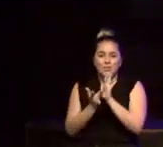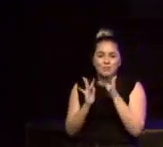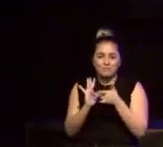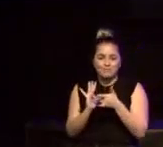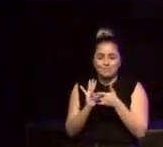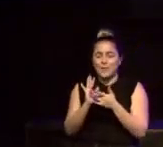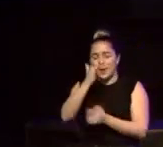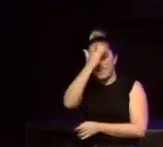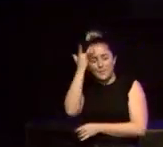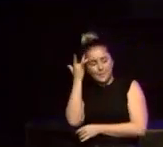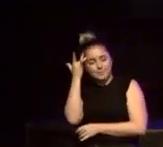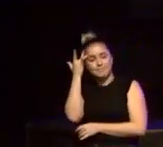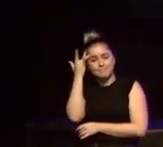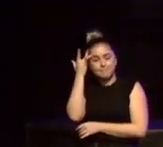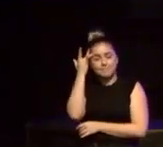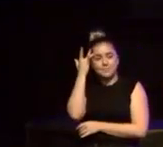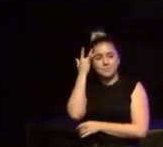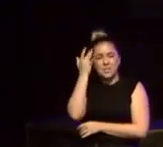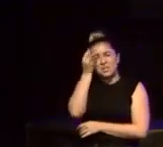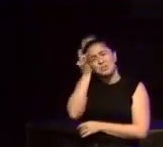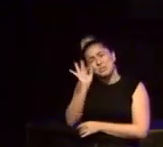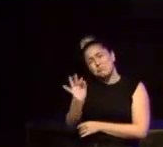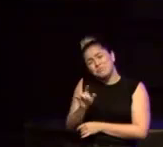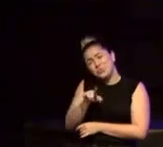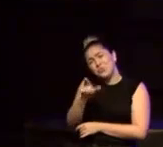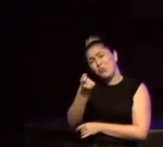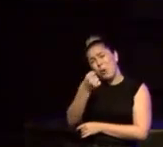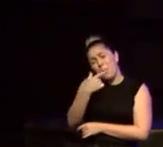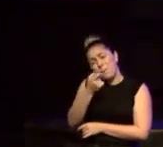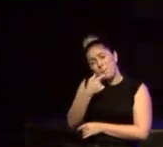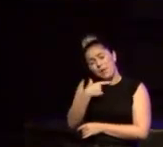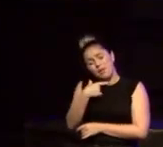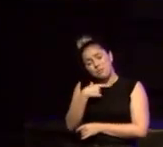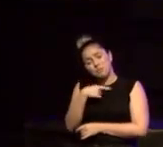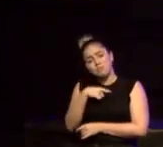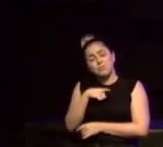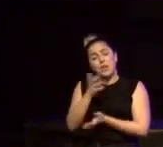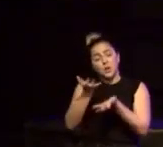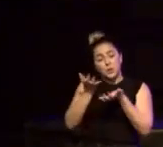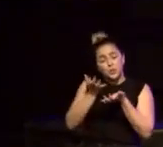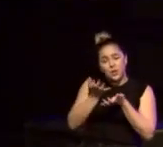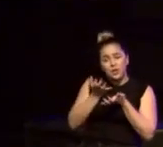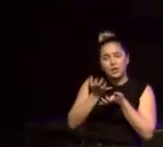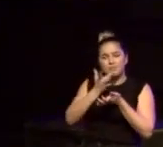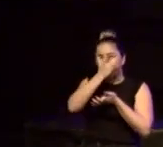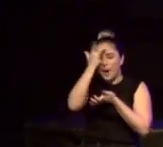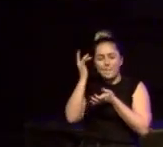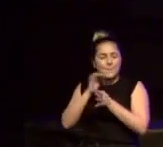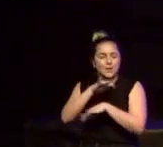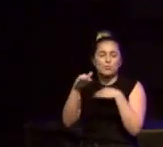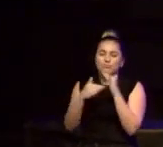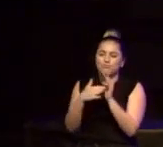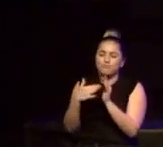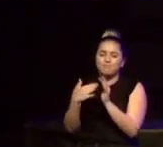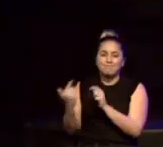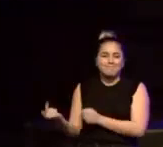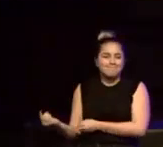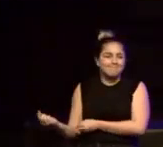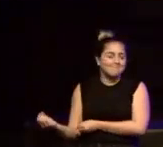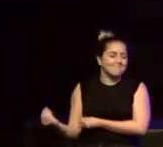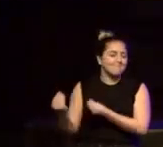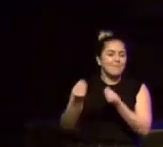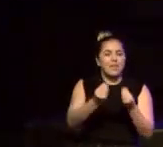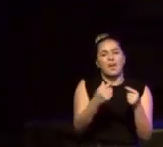Eu não sei o que você pensa disso. Eu sou suspeito para falar, eu quero que todo mundo venha, com certeza. Mas eu queria que você pensasse